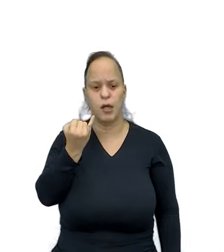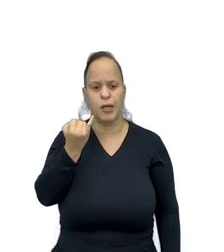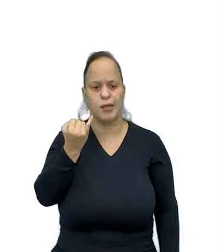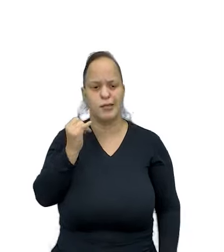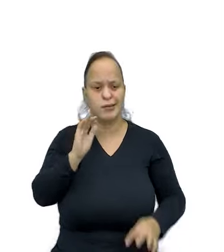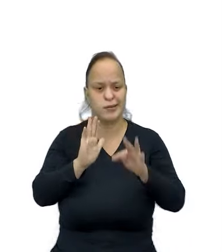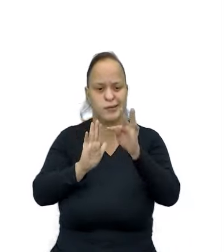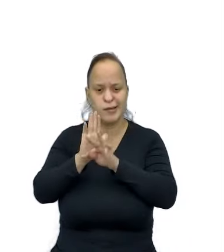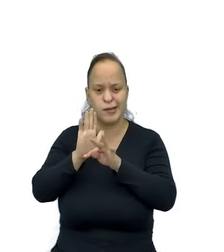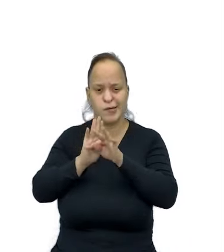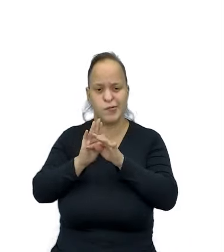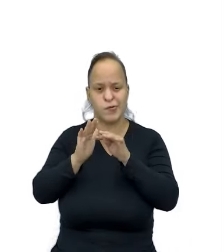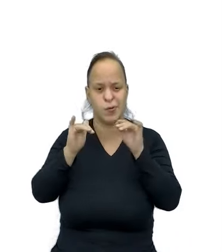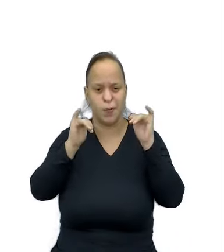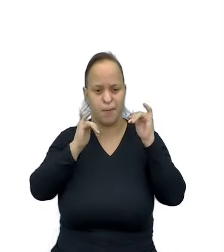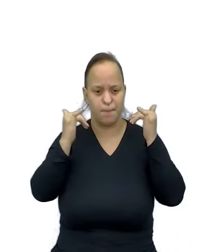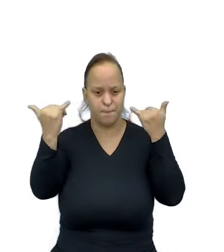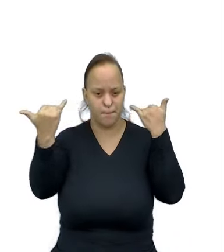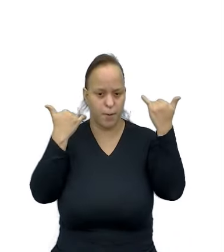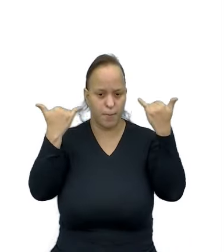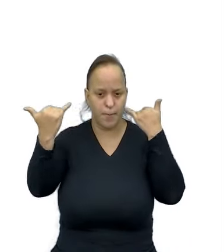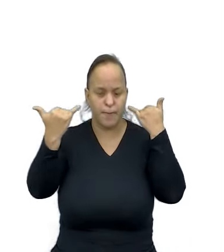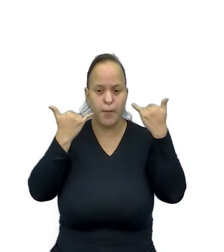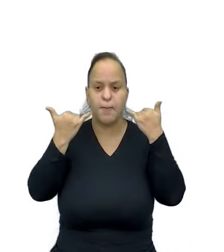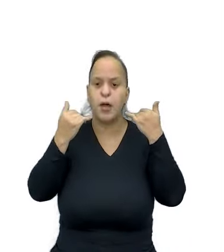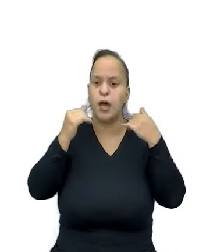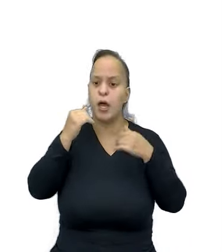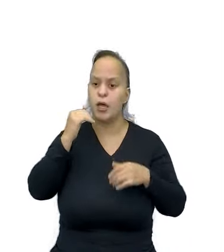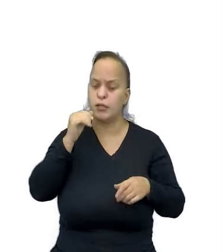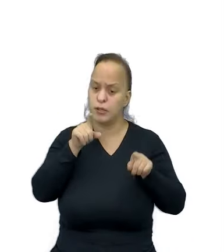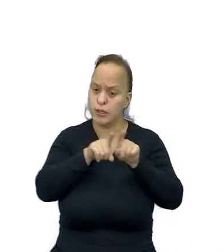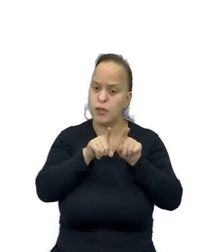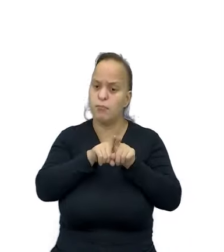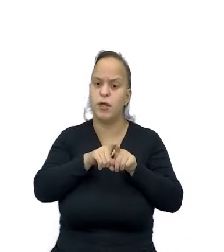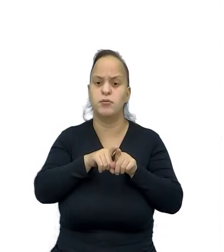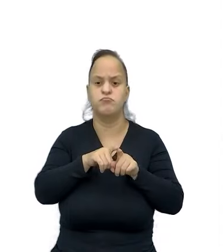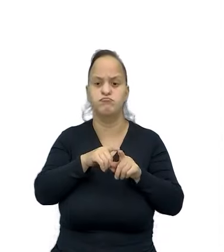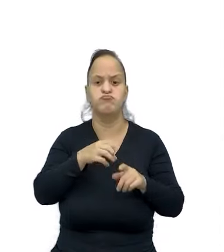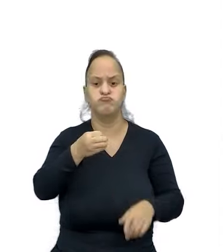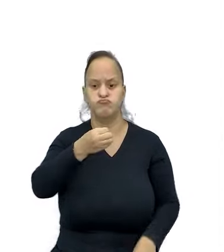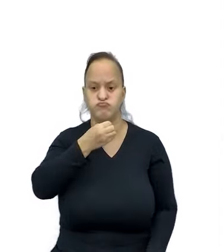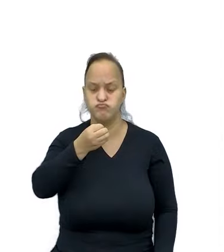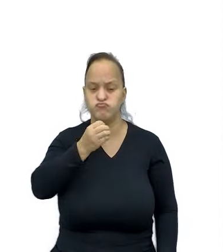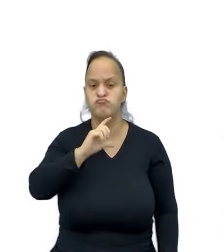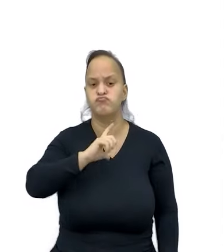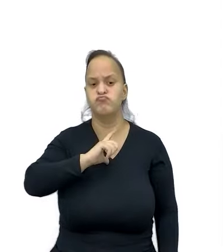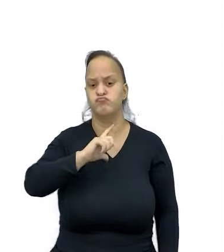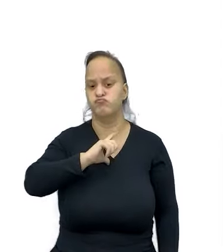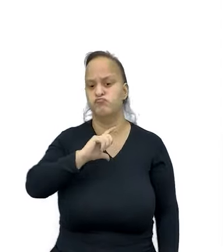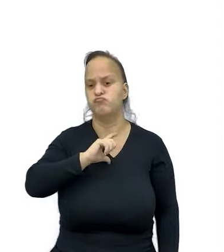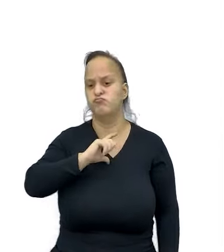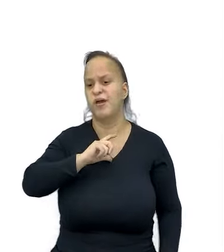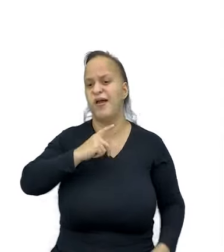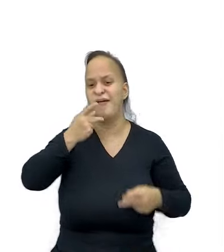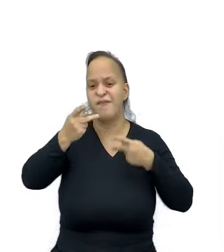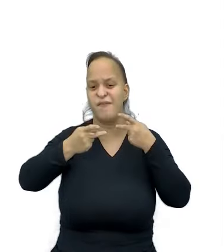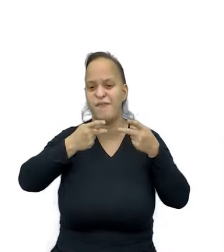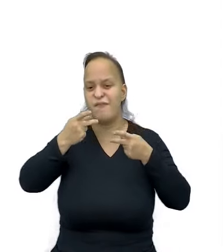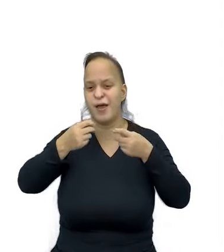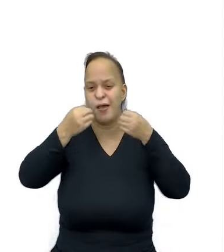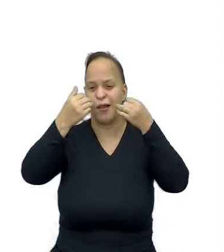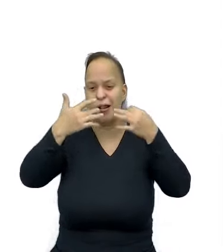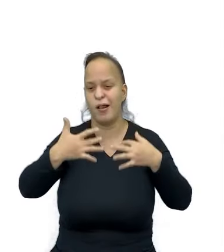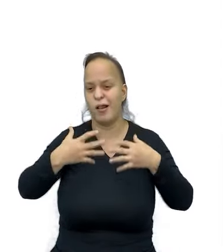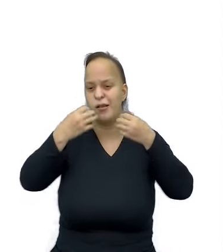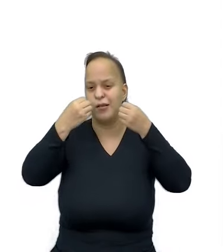informativos, tá? A questão, então, aí da presença da fala também, né, do discurso presente